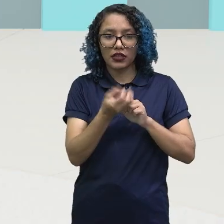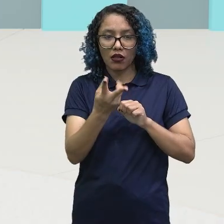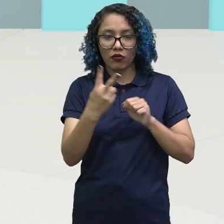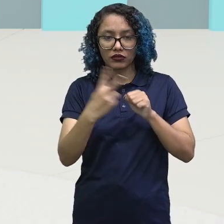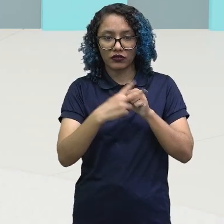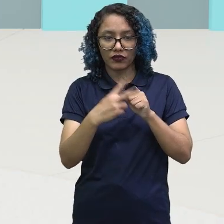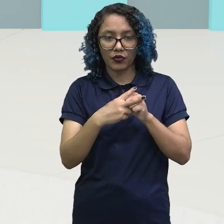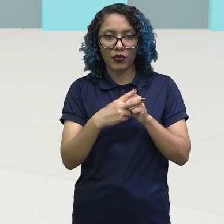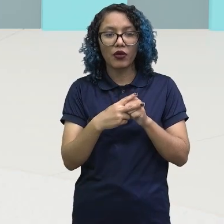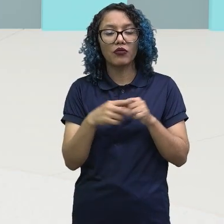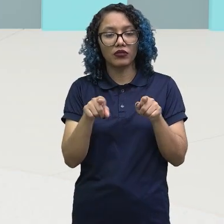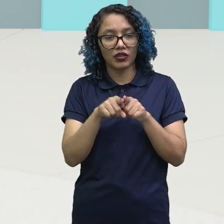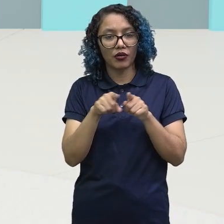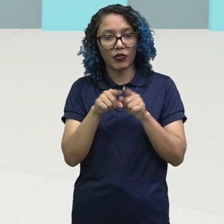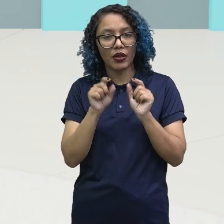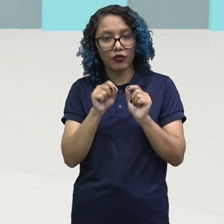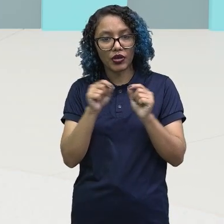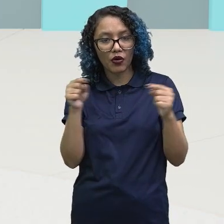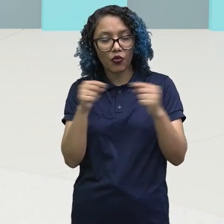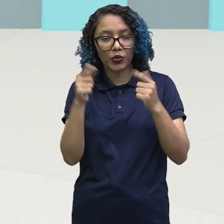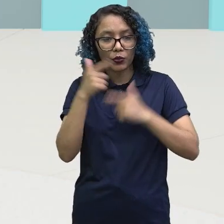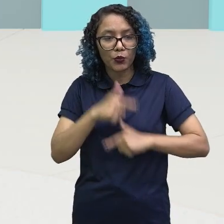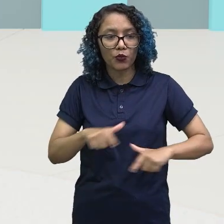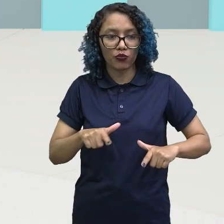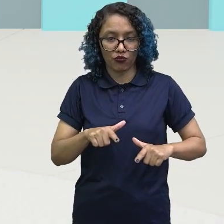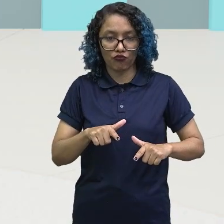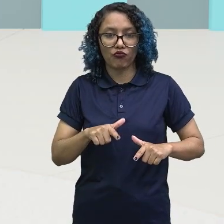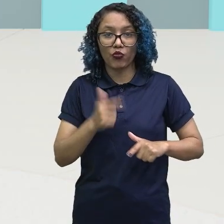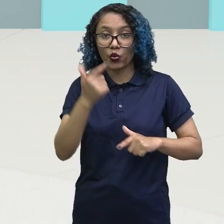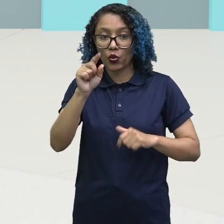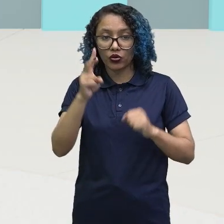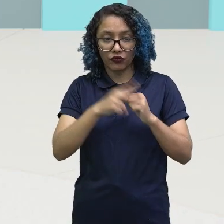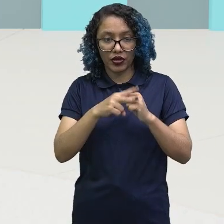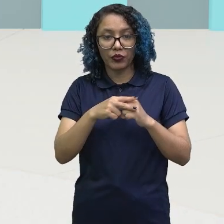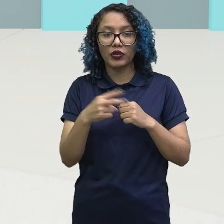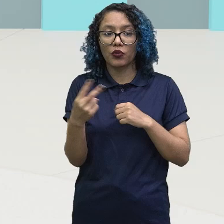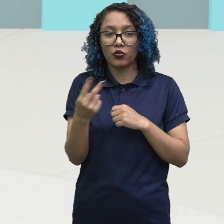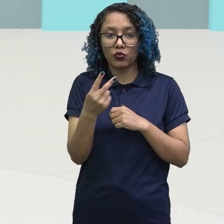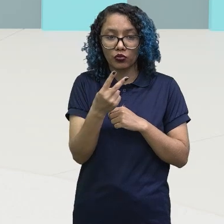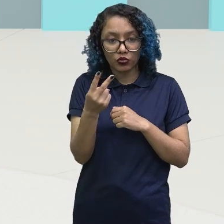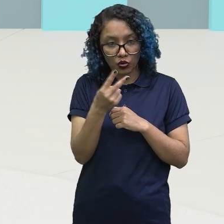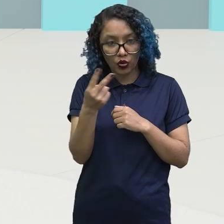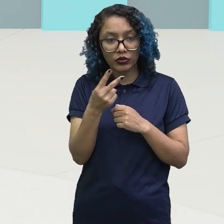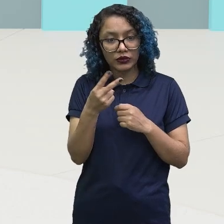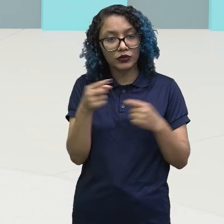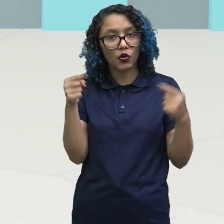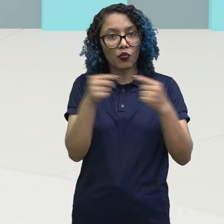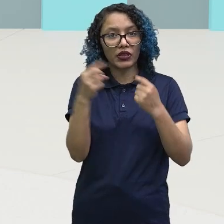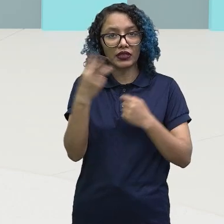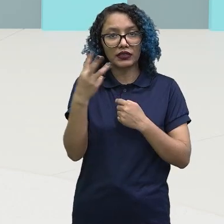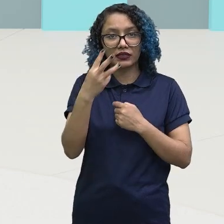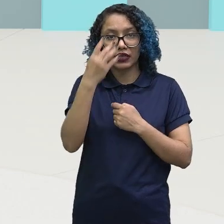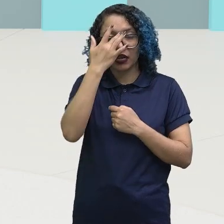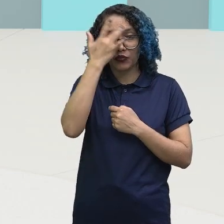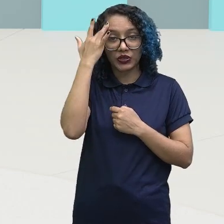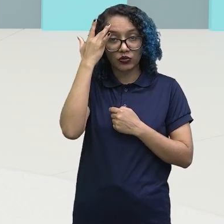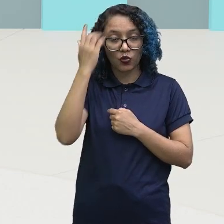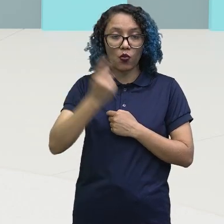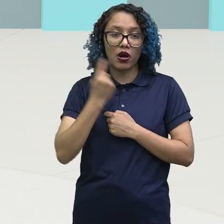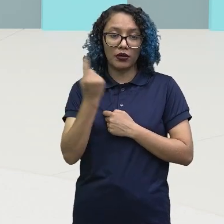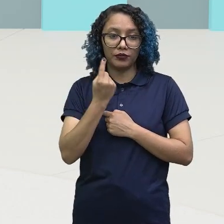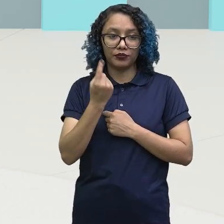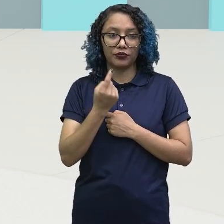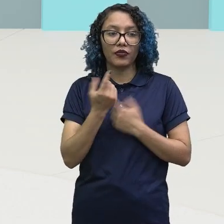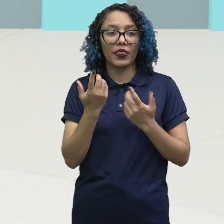ao outro verbo, ficando ambos na terceira pessoa do singular. Então, nós temos aí uma locução verbal, né? O